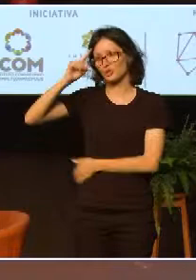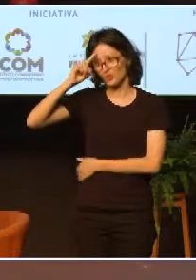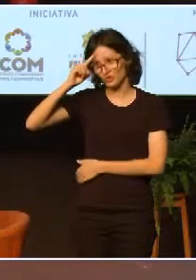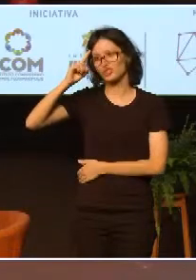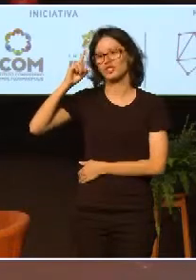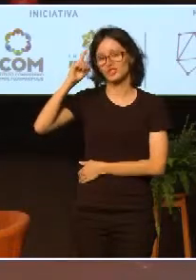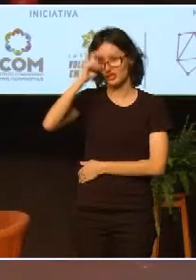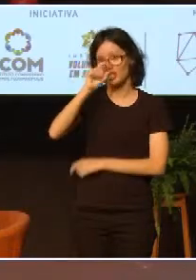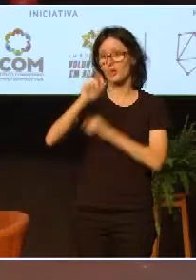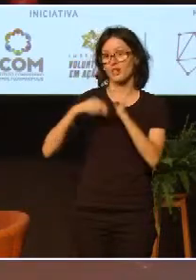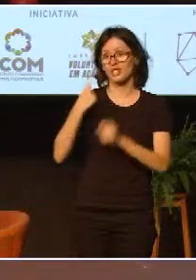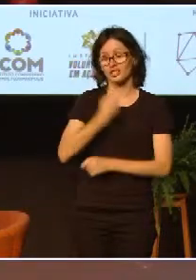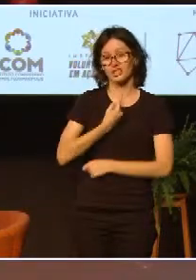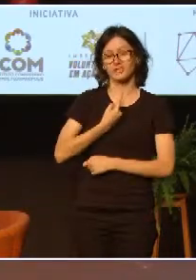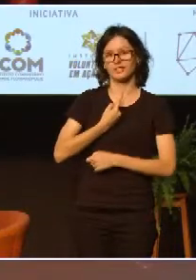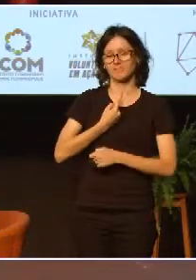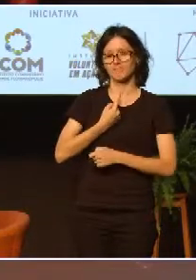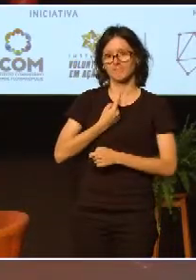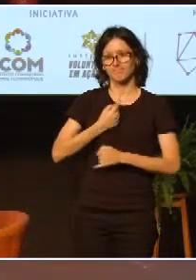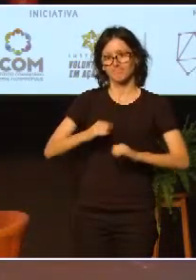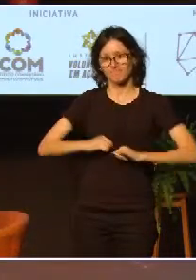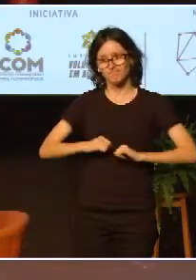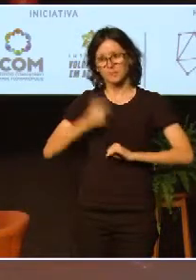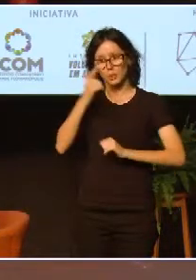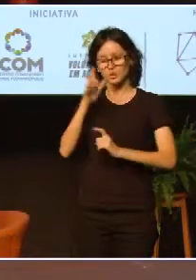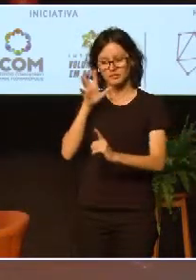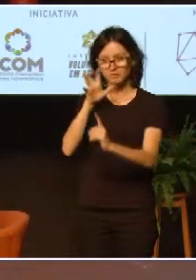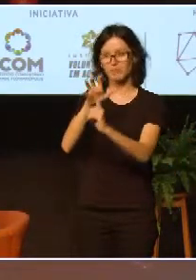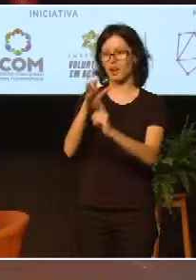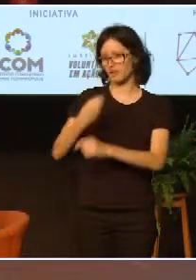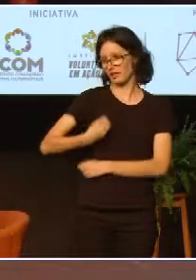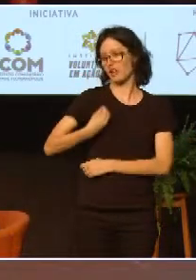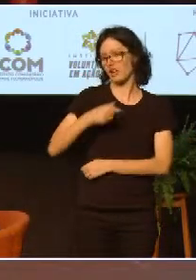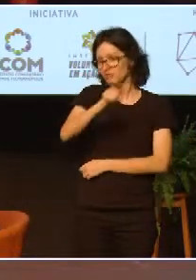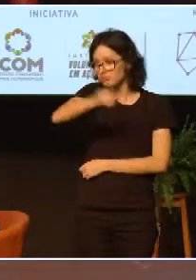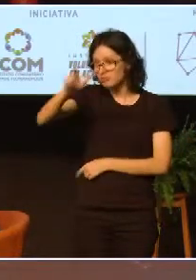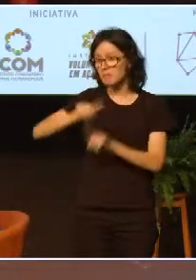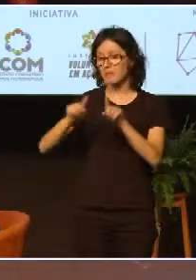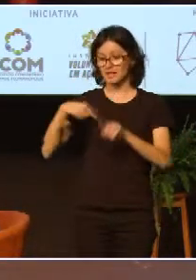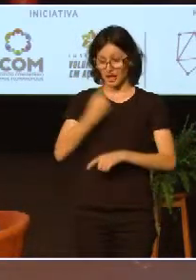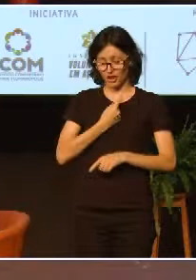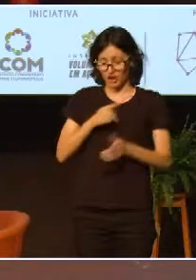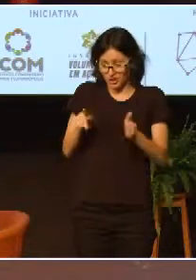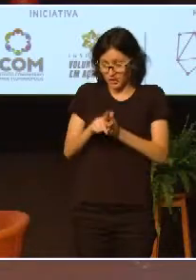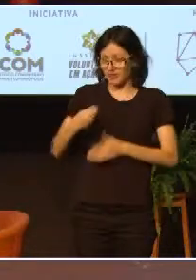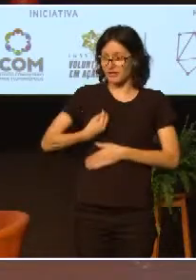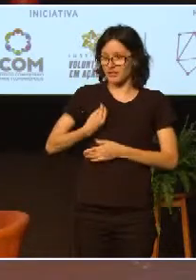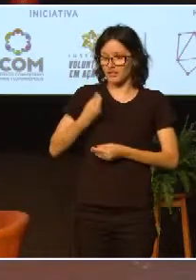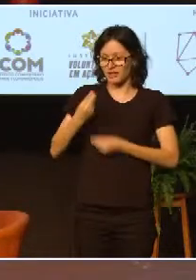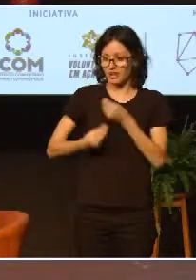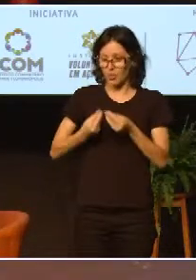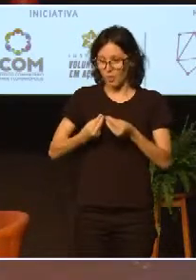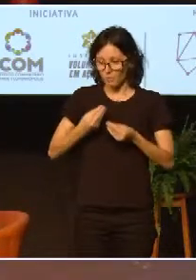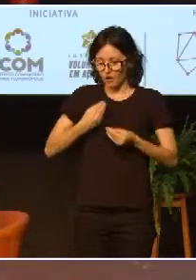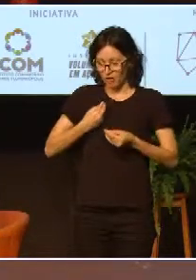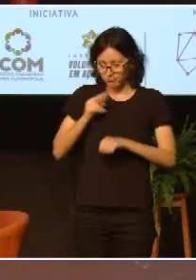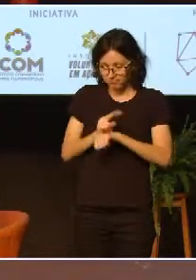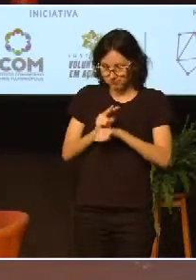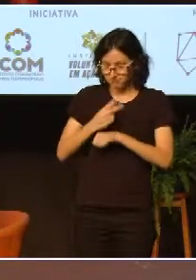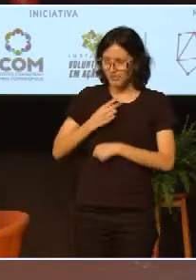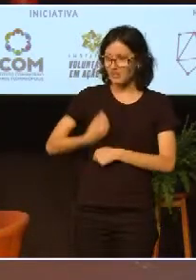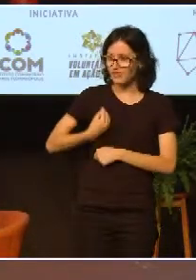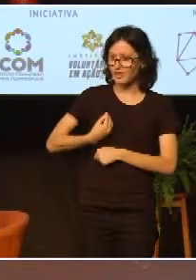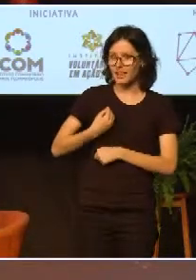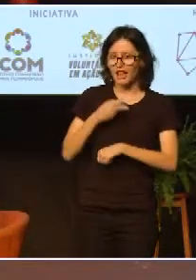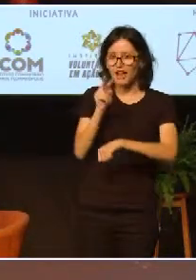Diariamente o que a gente passa para poder impactar não só a vida das outras pessoas, mas a nossa própria vida. Onde cabe a nossa vida? Quem cuida